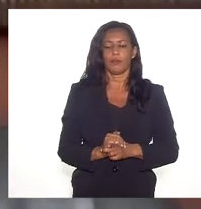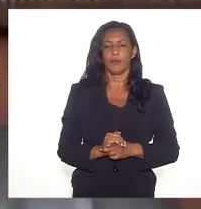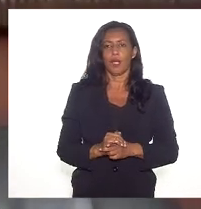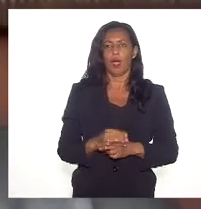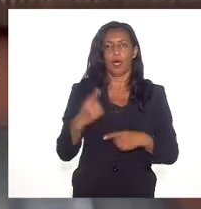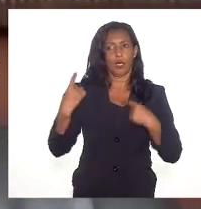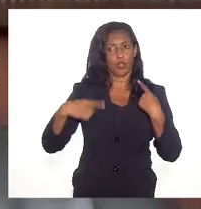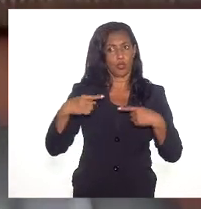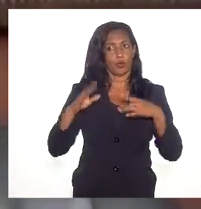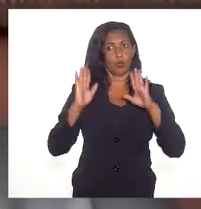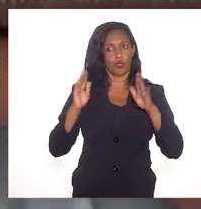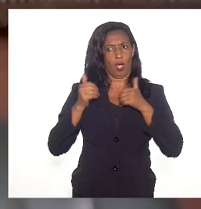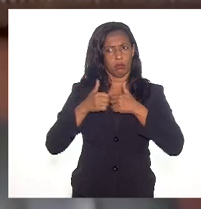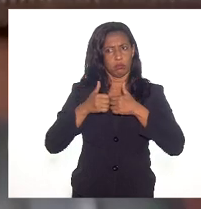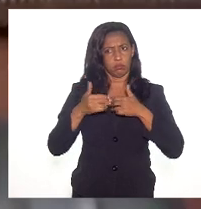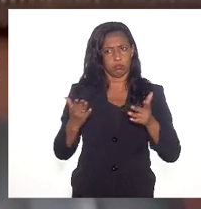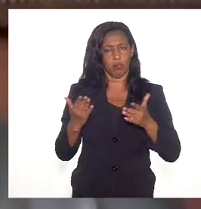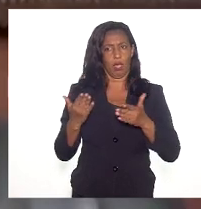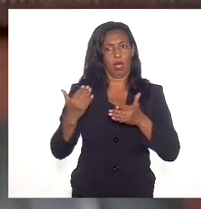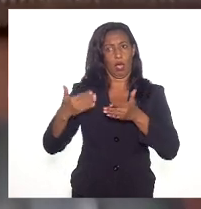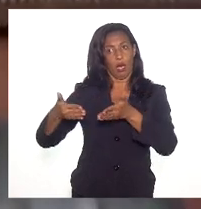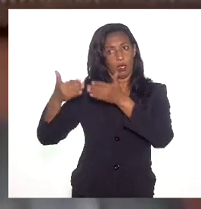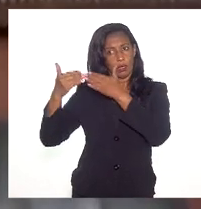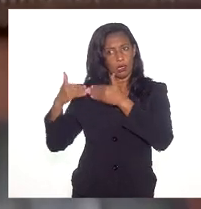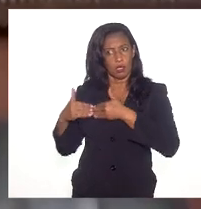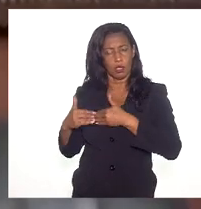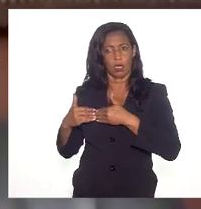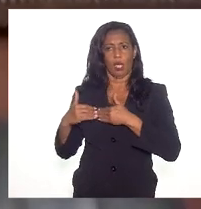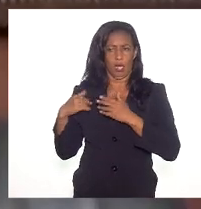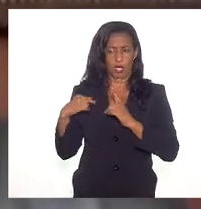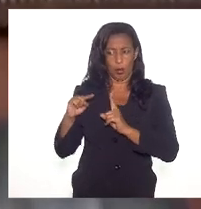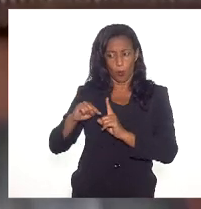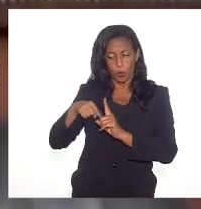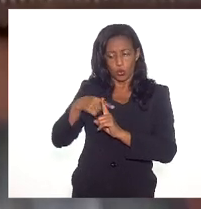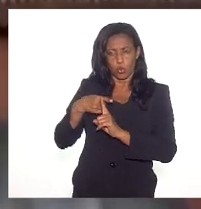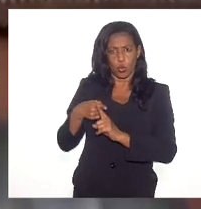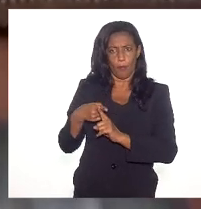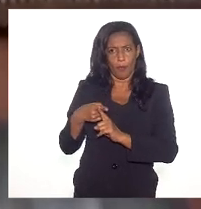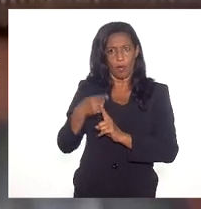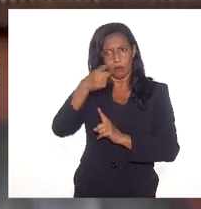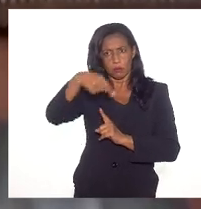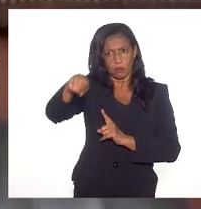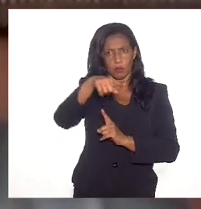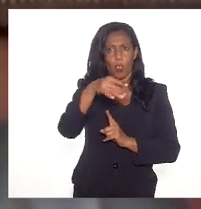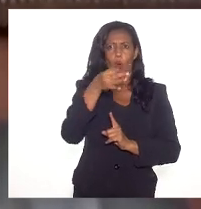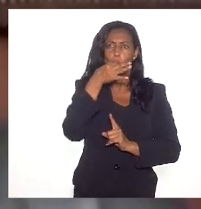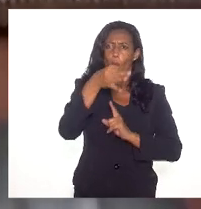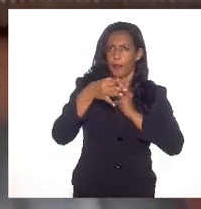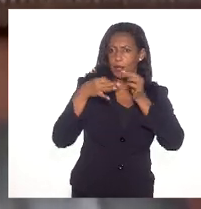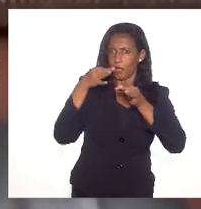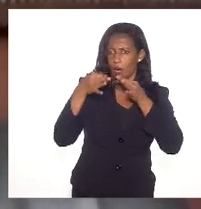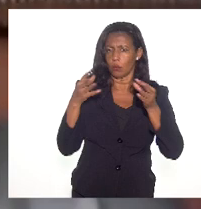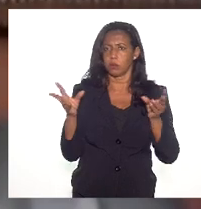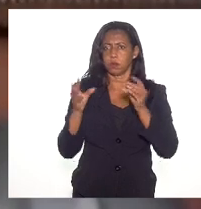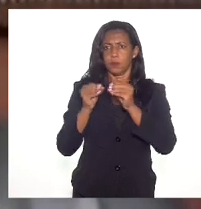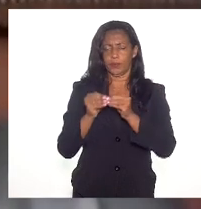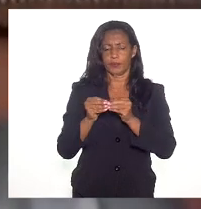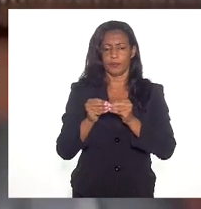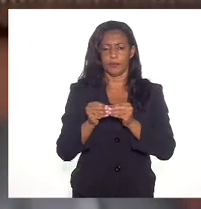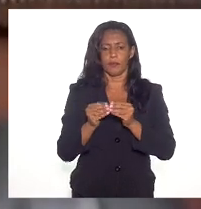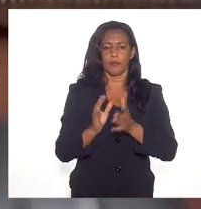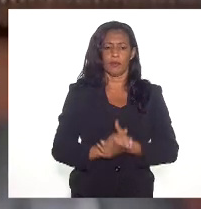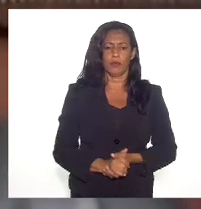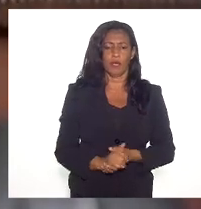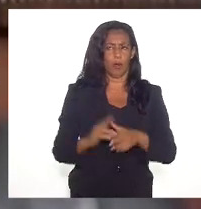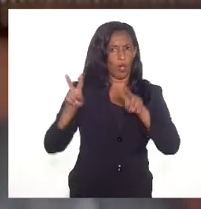já havia aberto na vez anterior e me somando aí à vista de Vossas Excelências. Acho que é um tema que está,